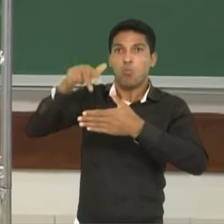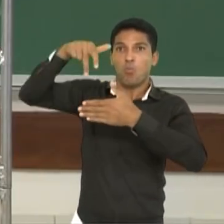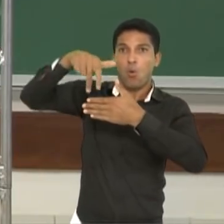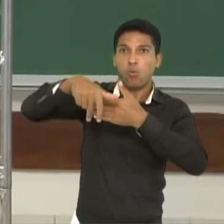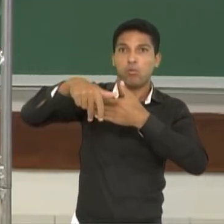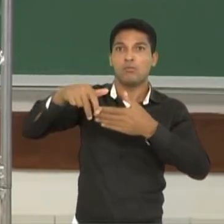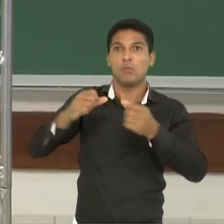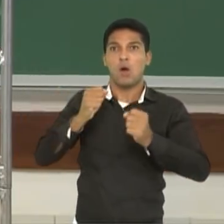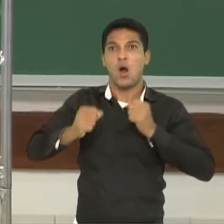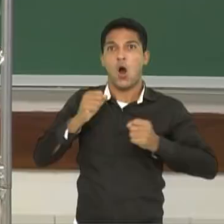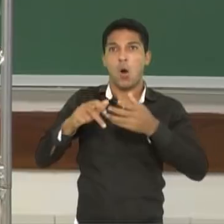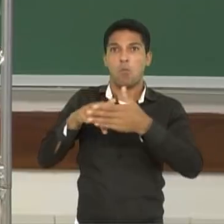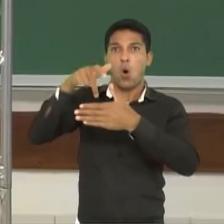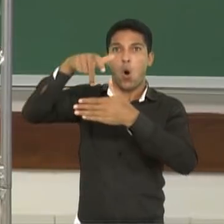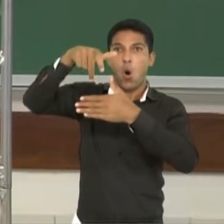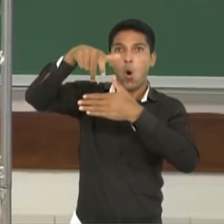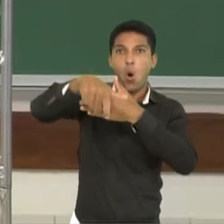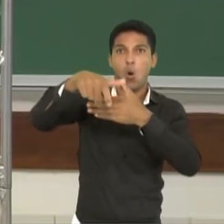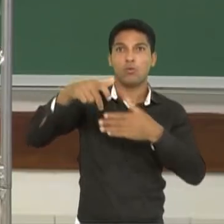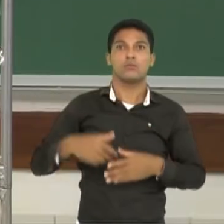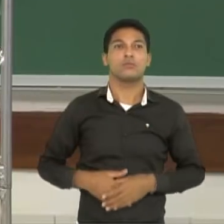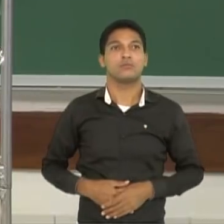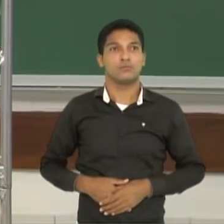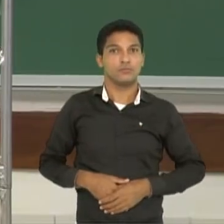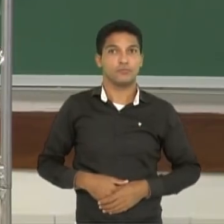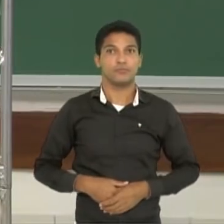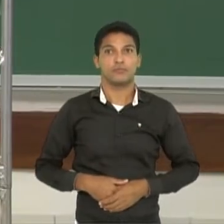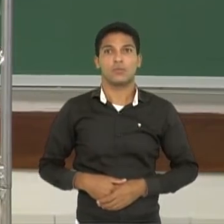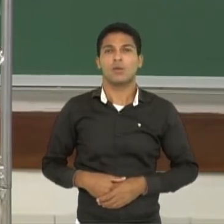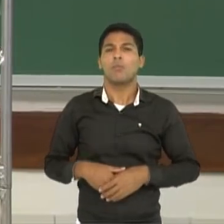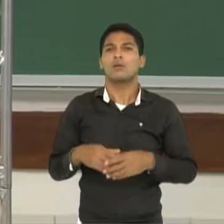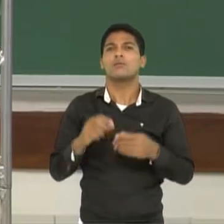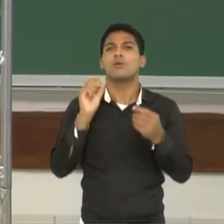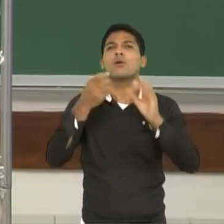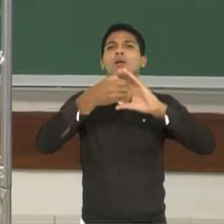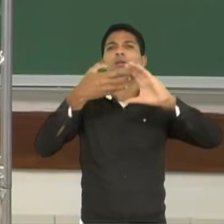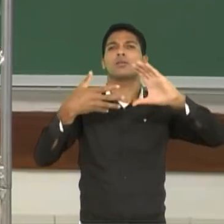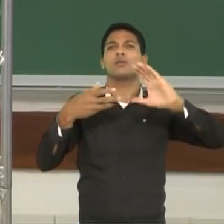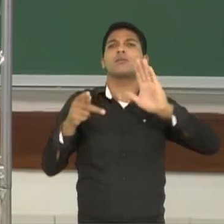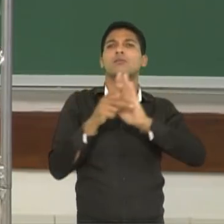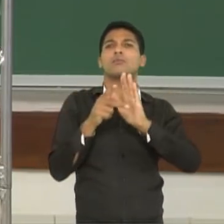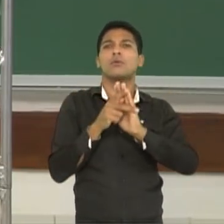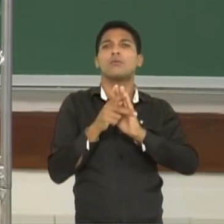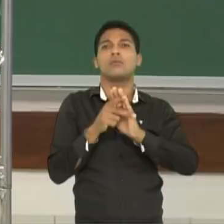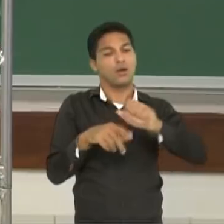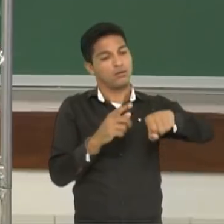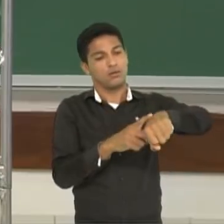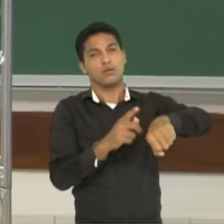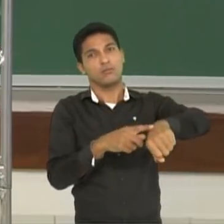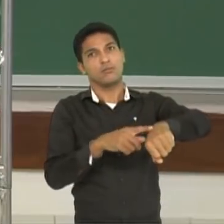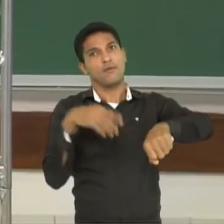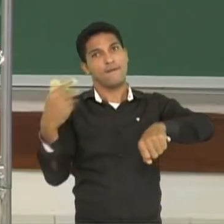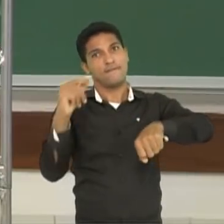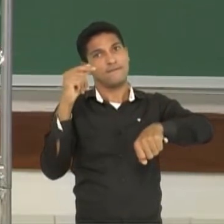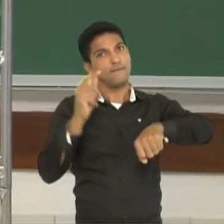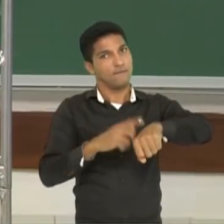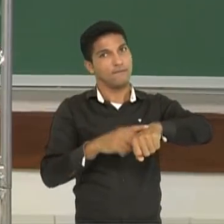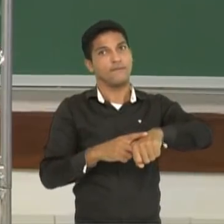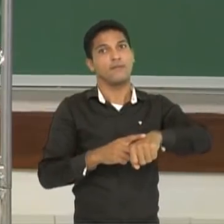tempo. Uma outra característica que nós aprendemos nas corridas é que, né, a prova é realizada